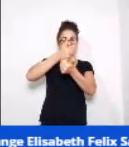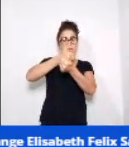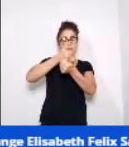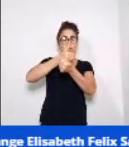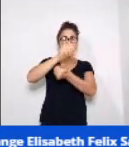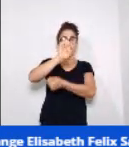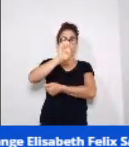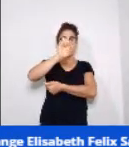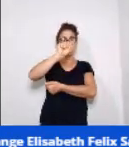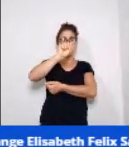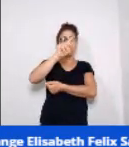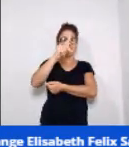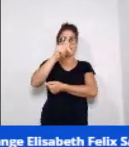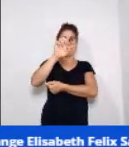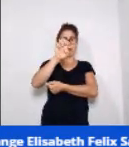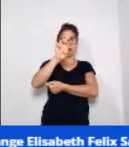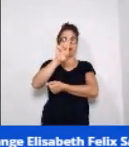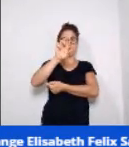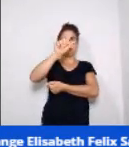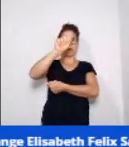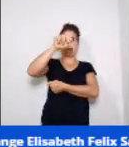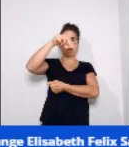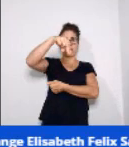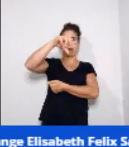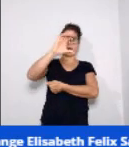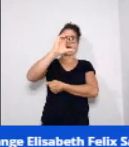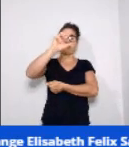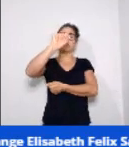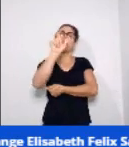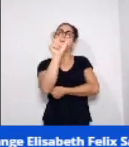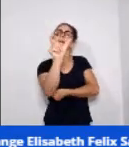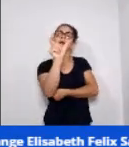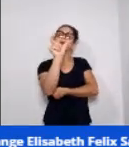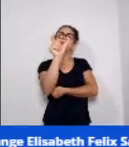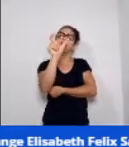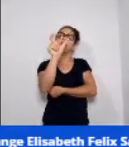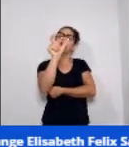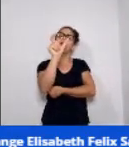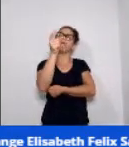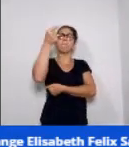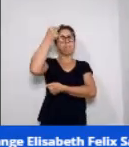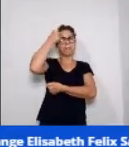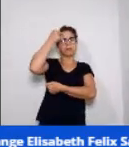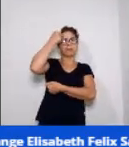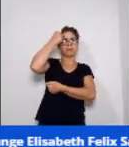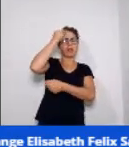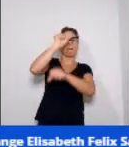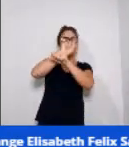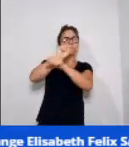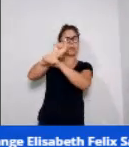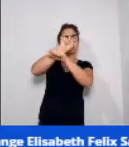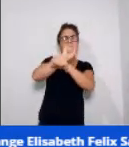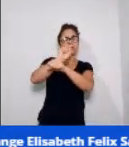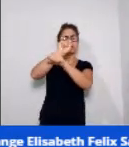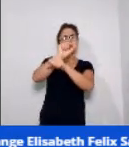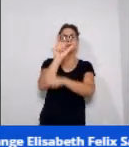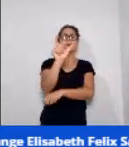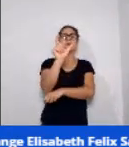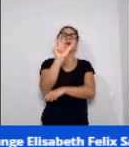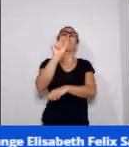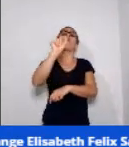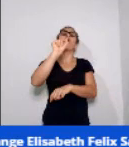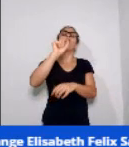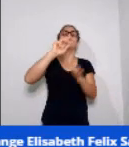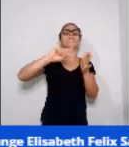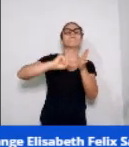esperança. Se você pudesse pensar nessa palavra, neste momento, em qual